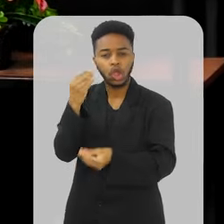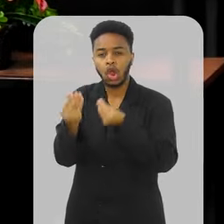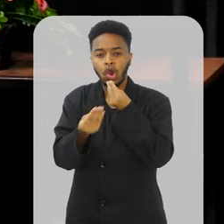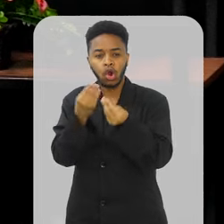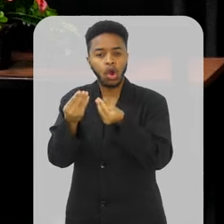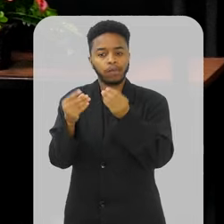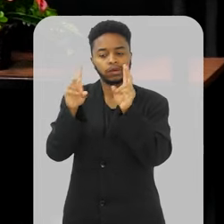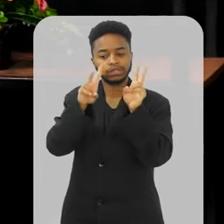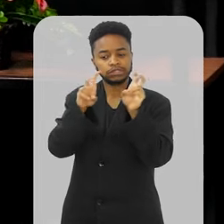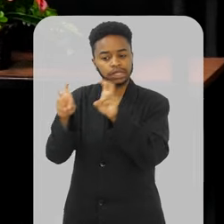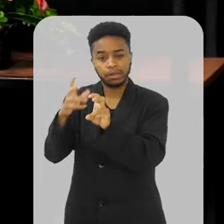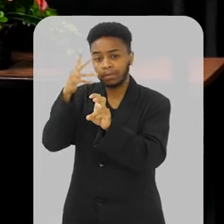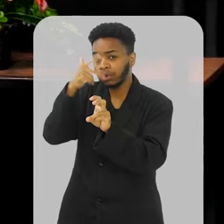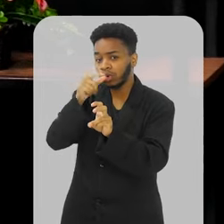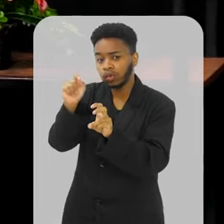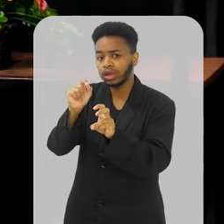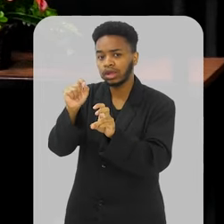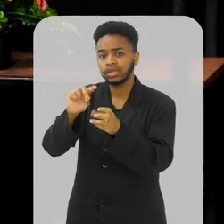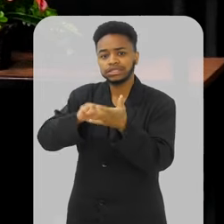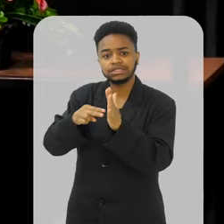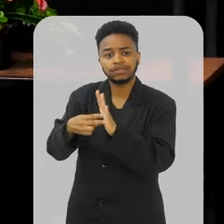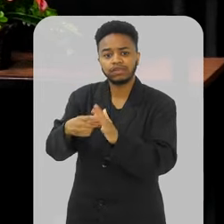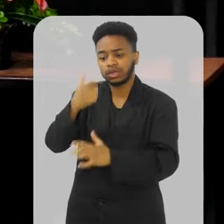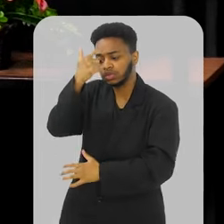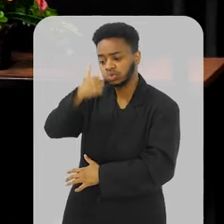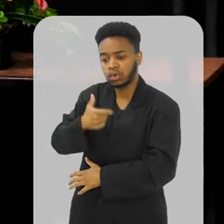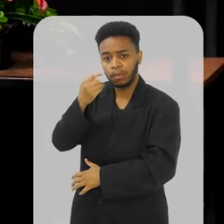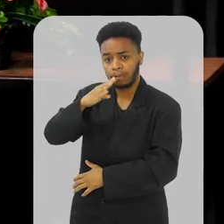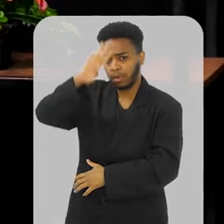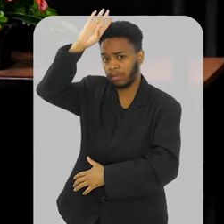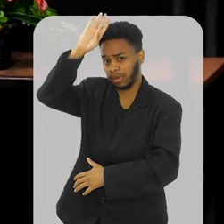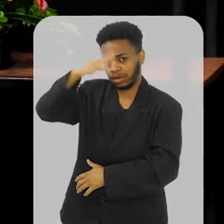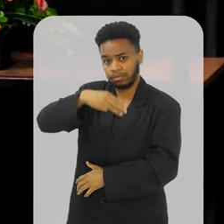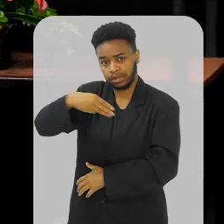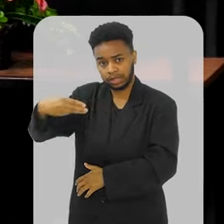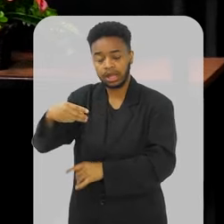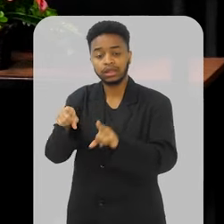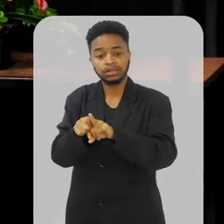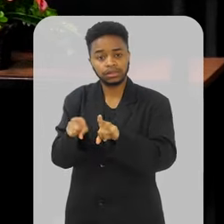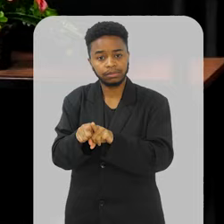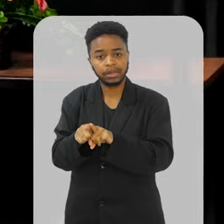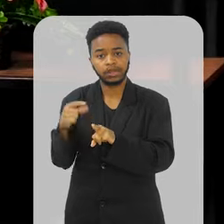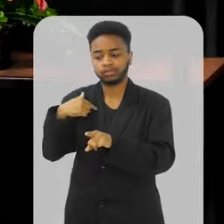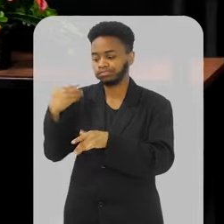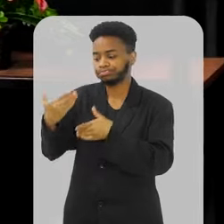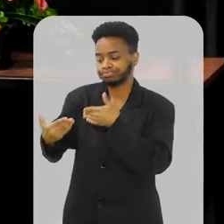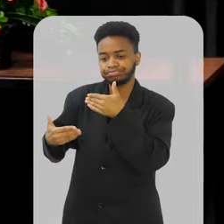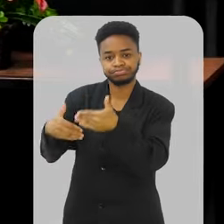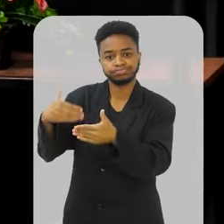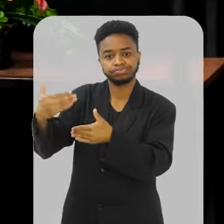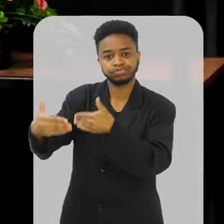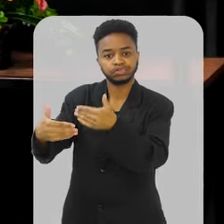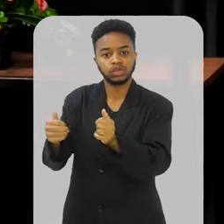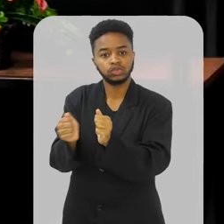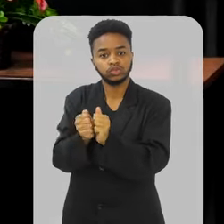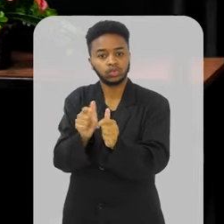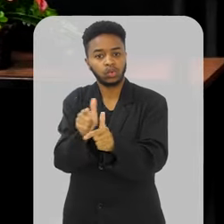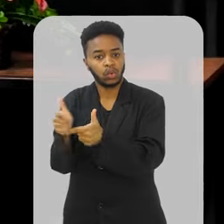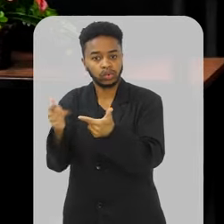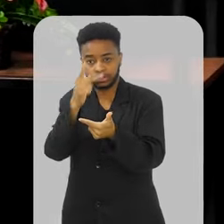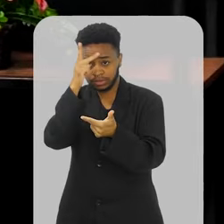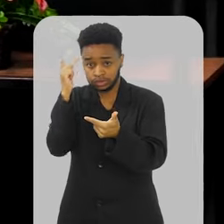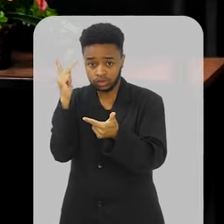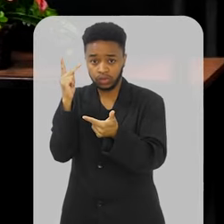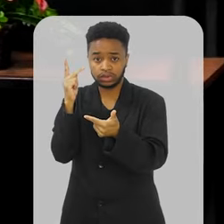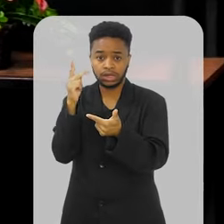toda essa dimensão tão bela do que é ser um bombeiro militar e fui galgando ali junto com os companheiros